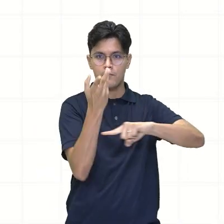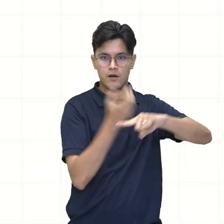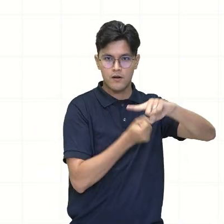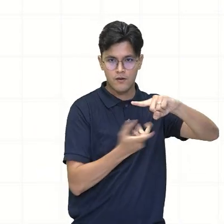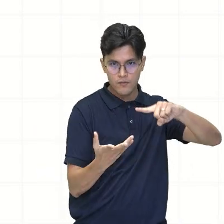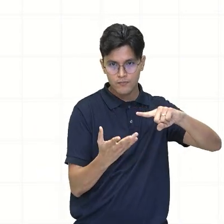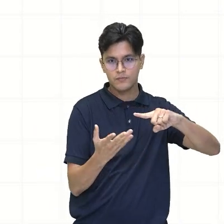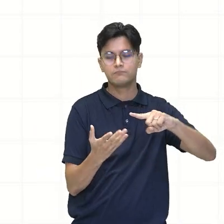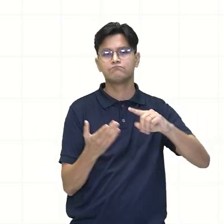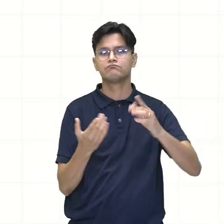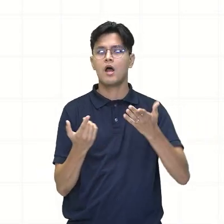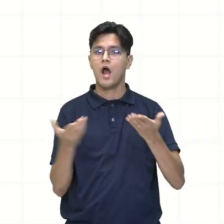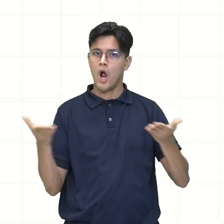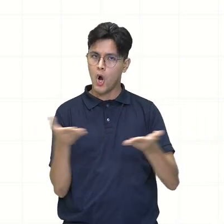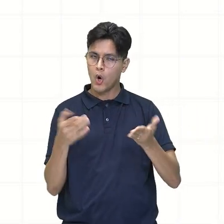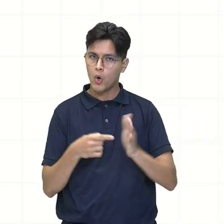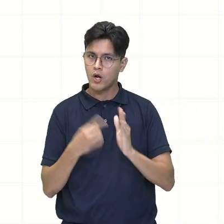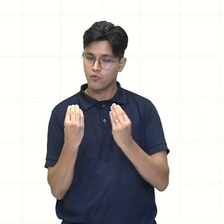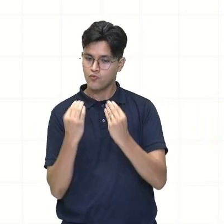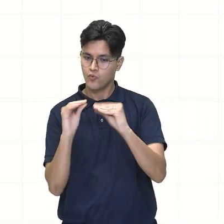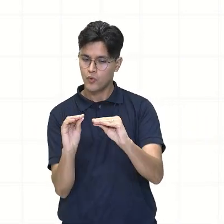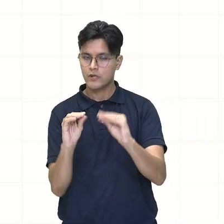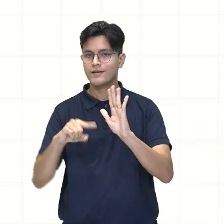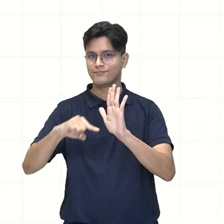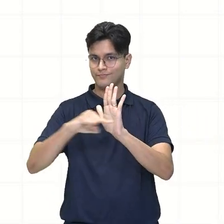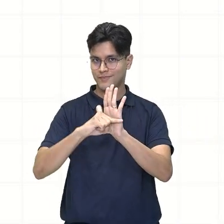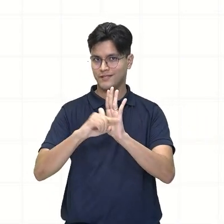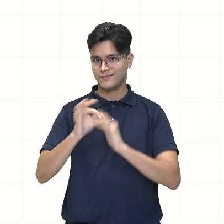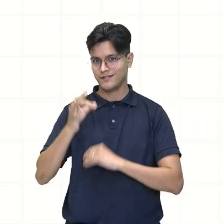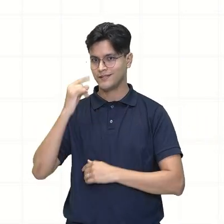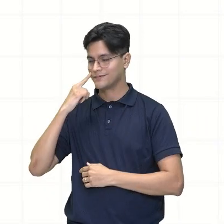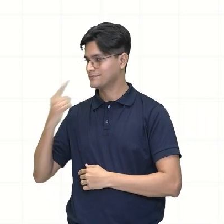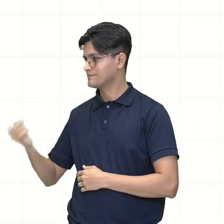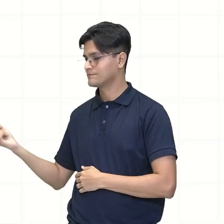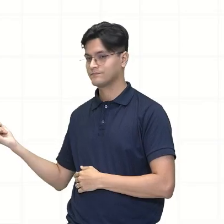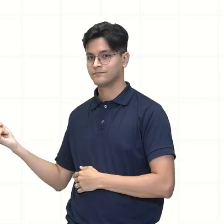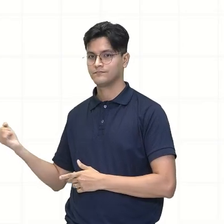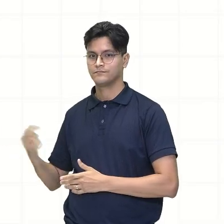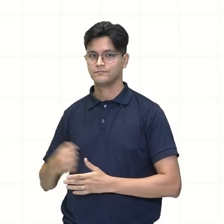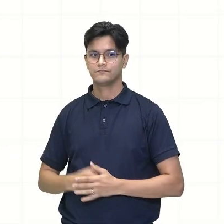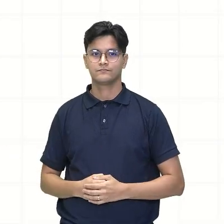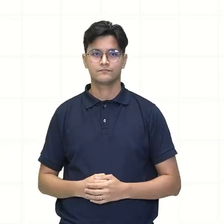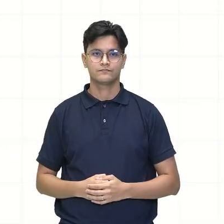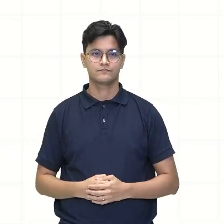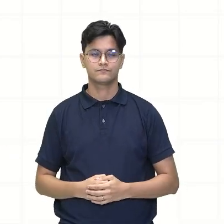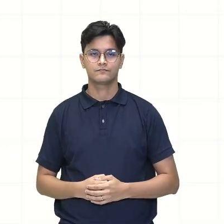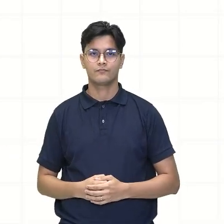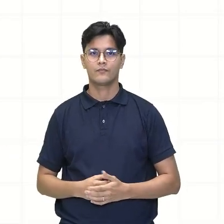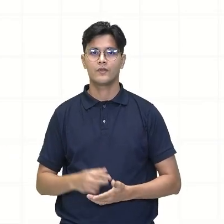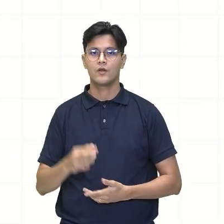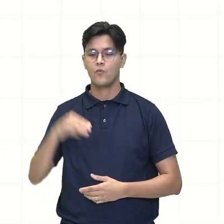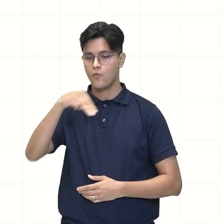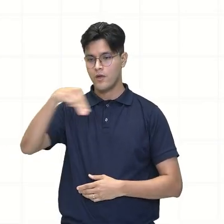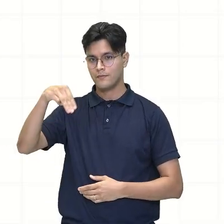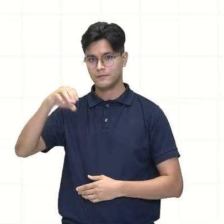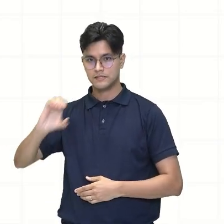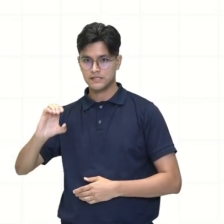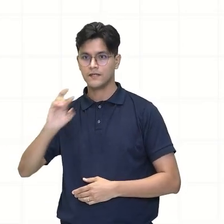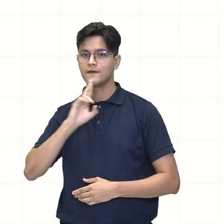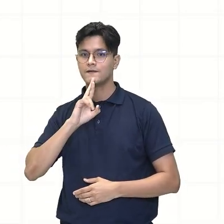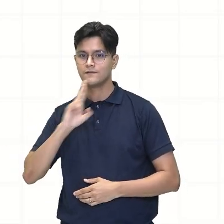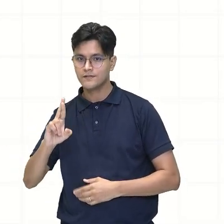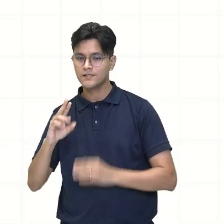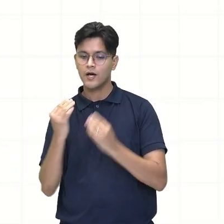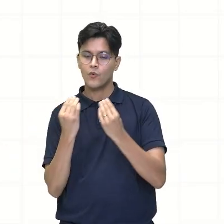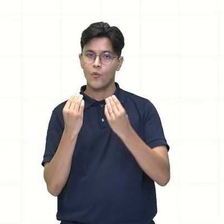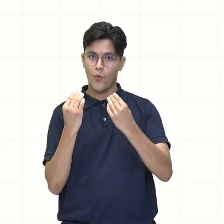sinal de subtração entre elas, né? E esse MMC que eu acabei de encontrar, eu coloco como sendo